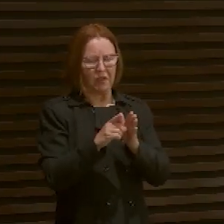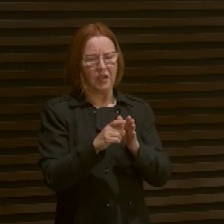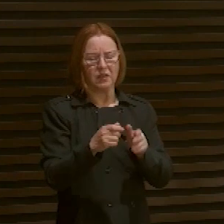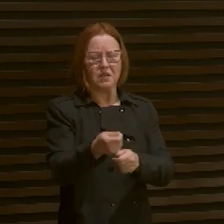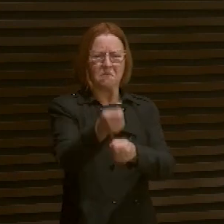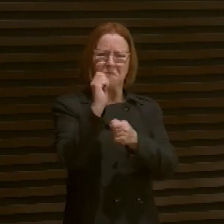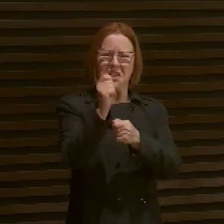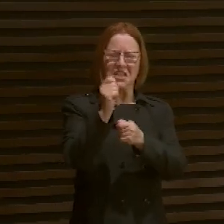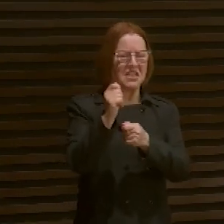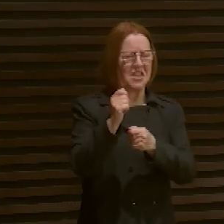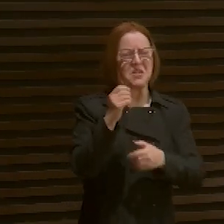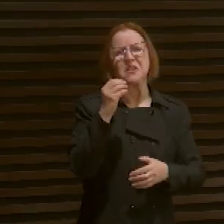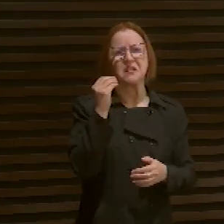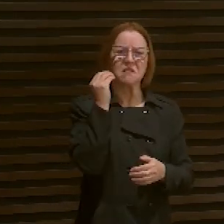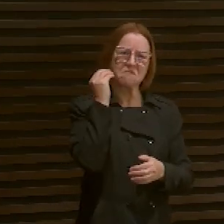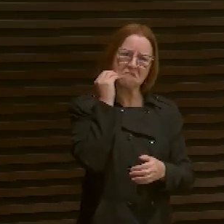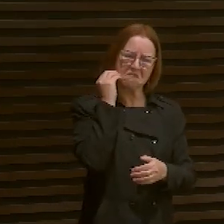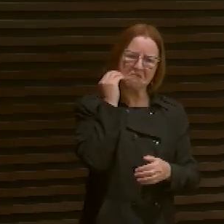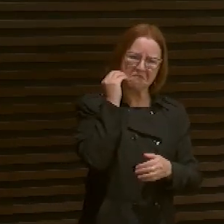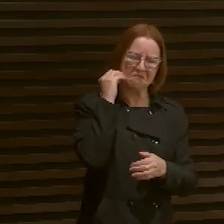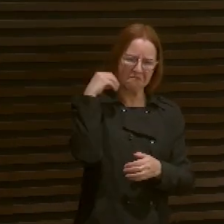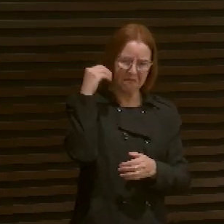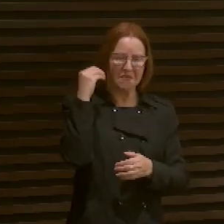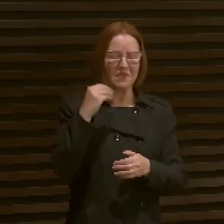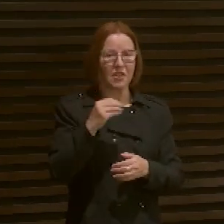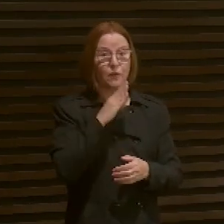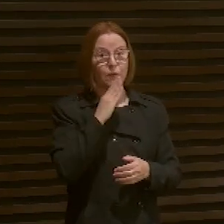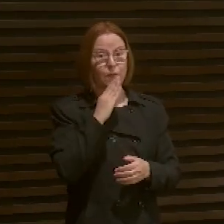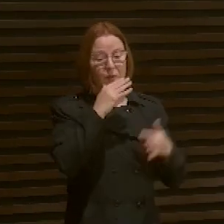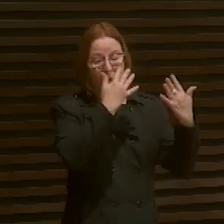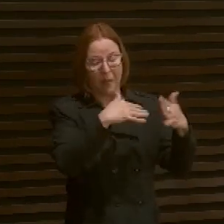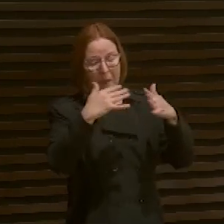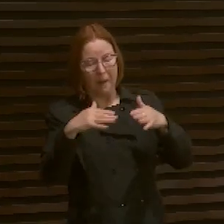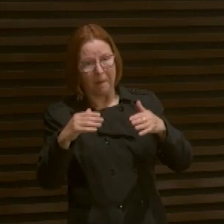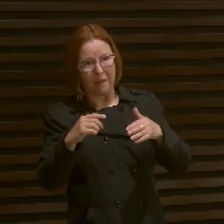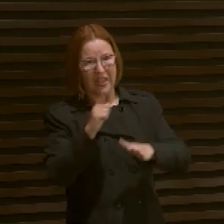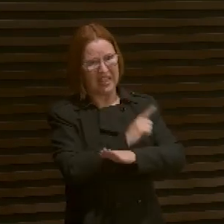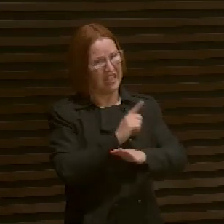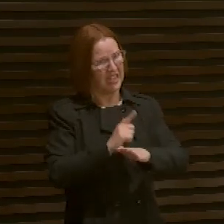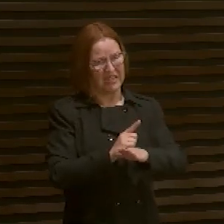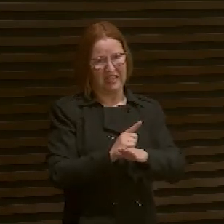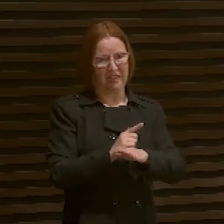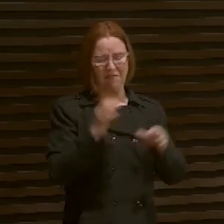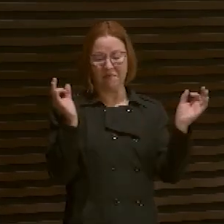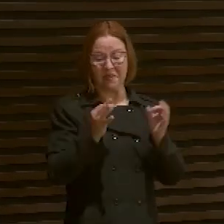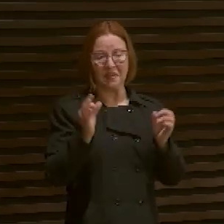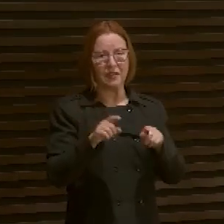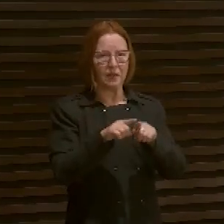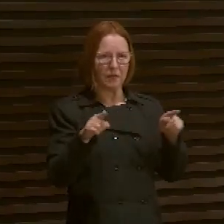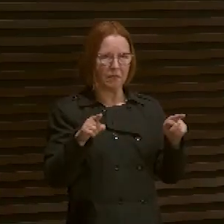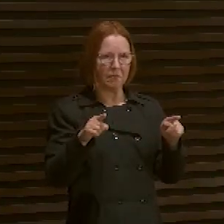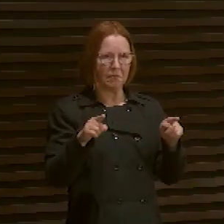experientes. Eles conheciam o mar. Eles conheciam o mar da Galileia que nem a palma da mão. Mas eles estavam lá